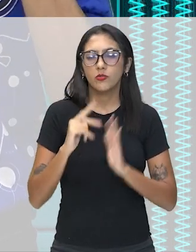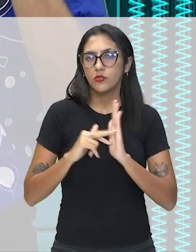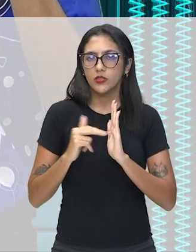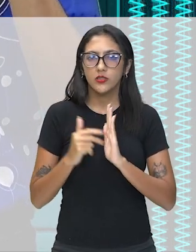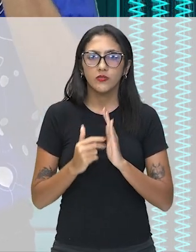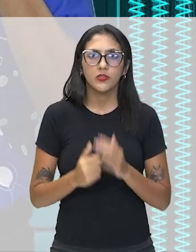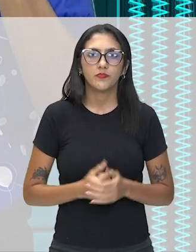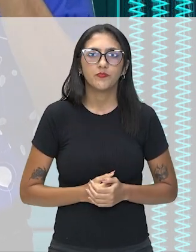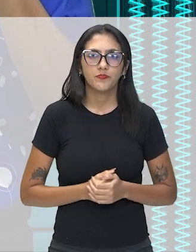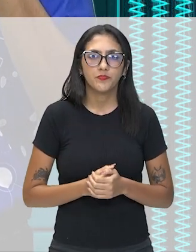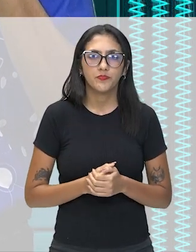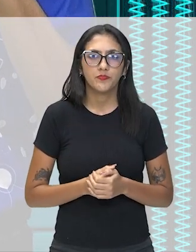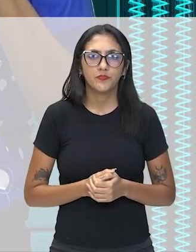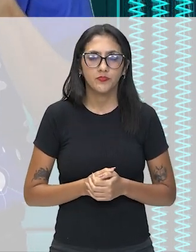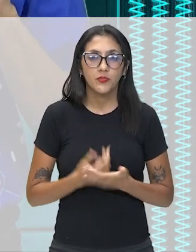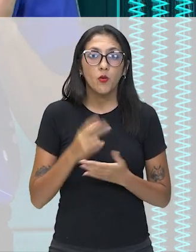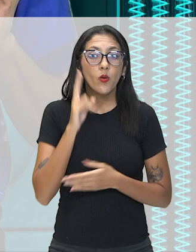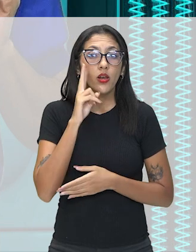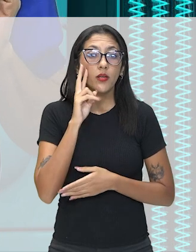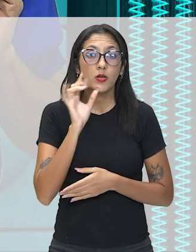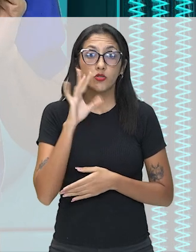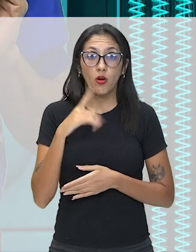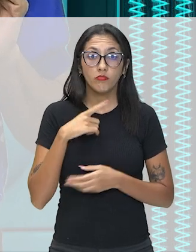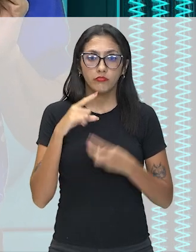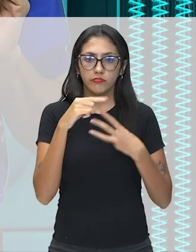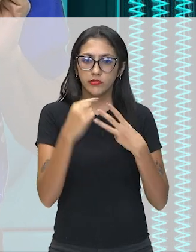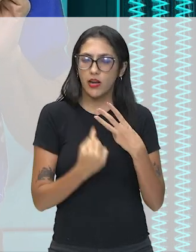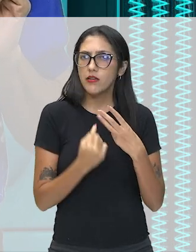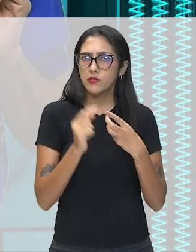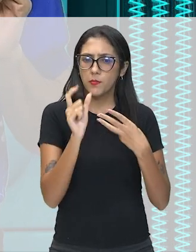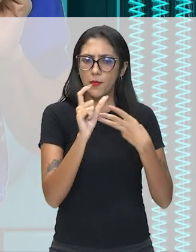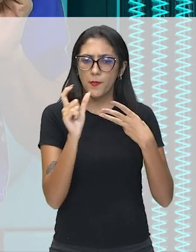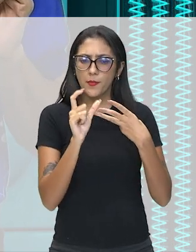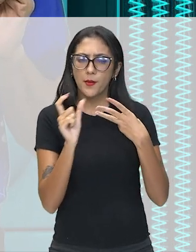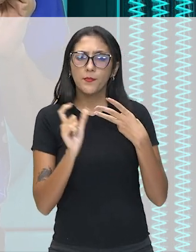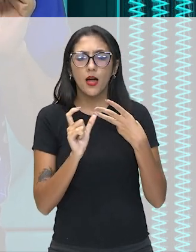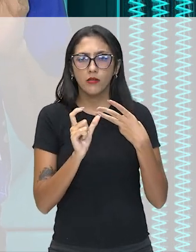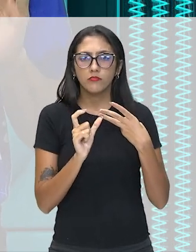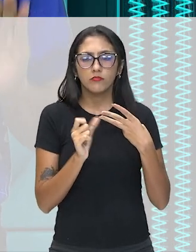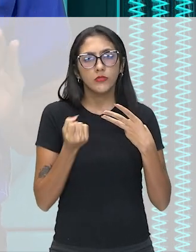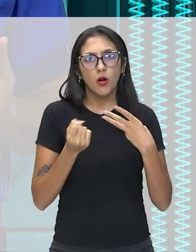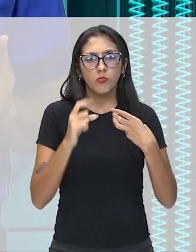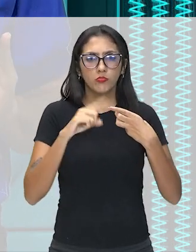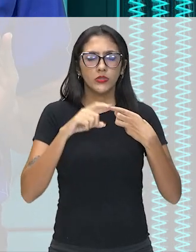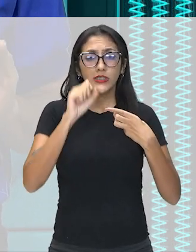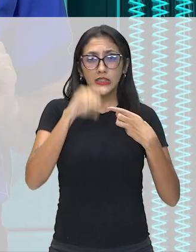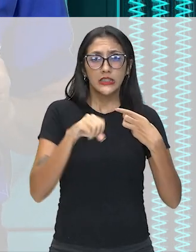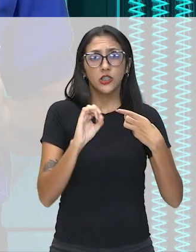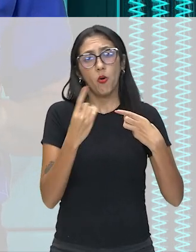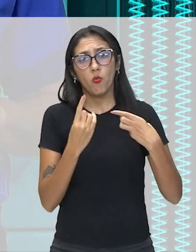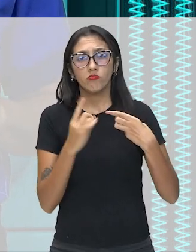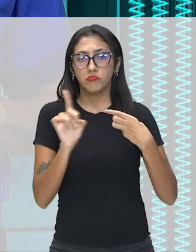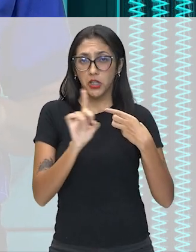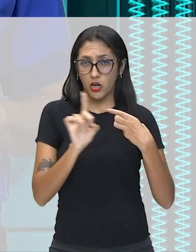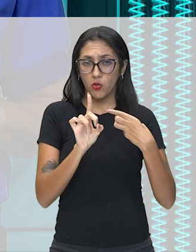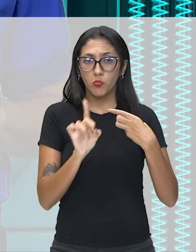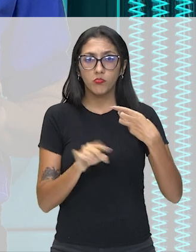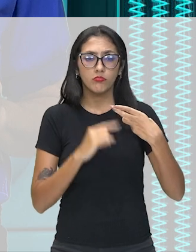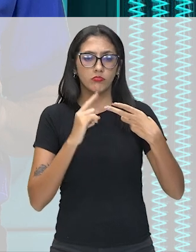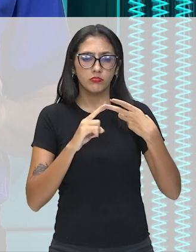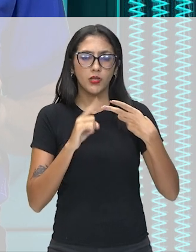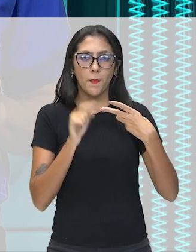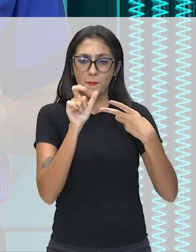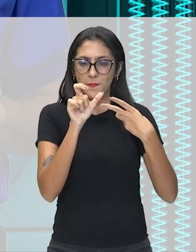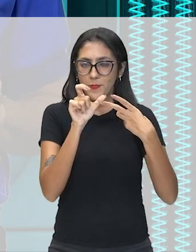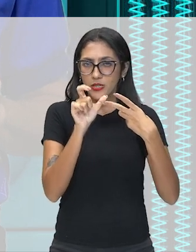Então, lembra, são só 3 elementos. Primeiro pode ser o yes ou no, dependendo da sua resposta. Depois o